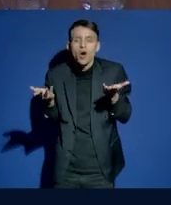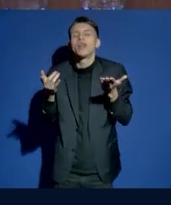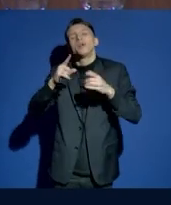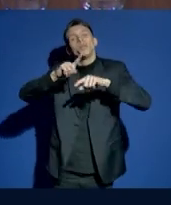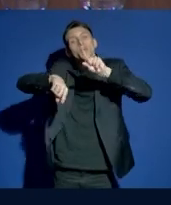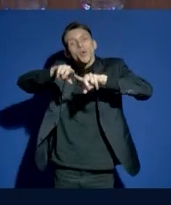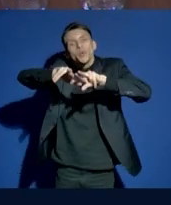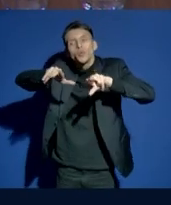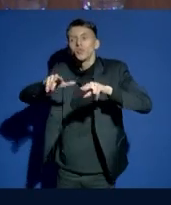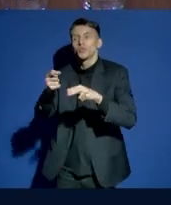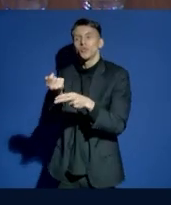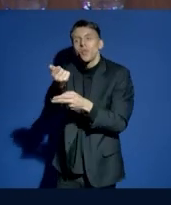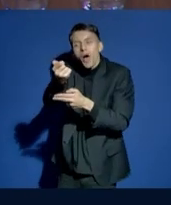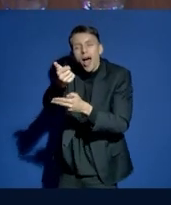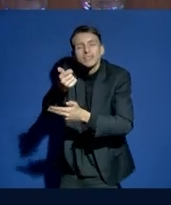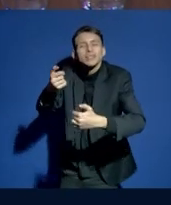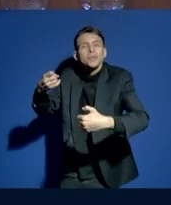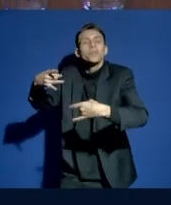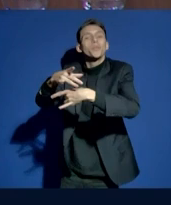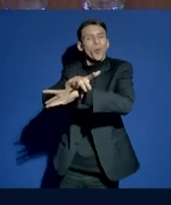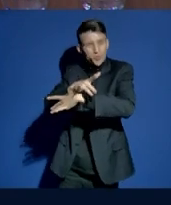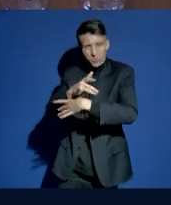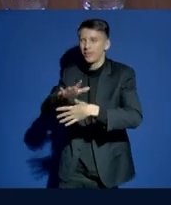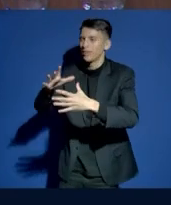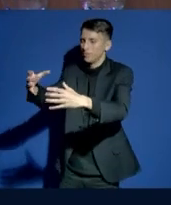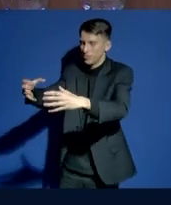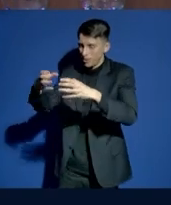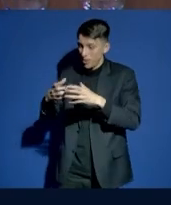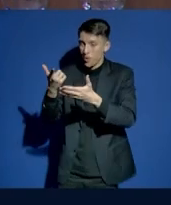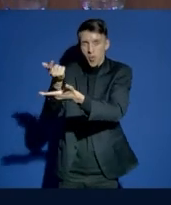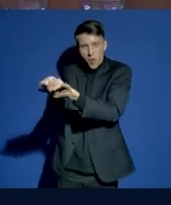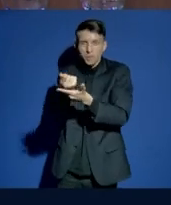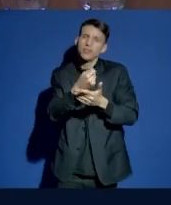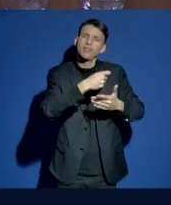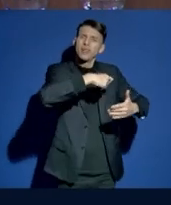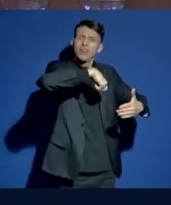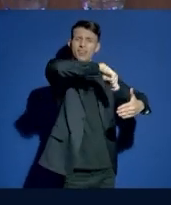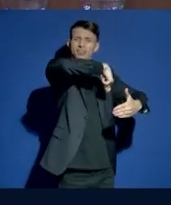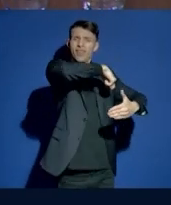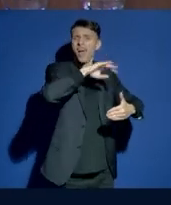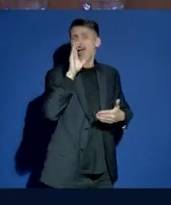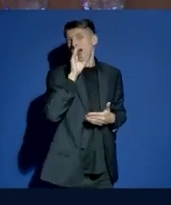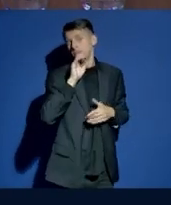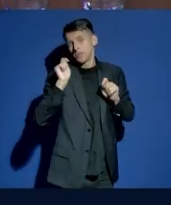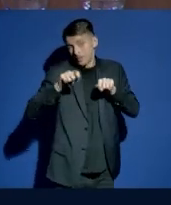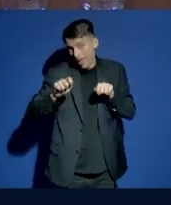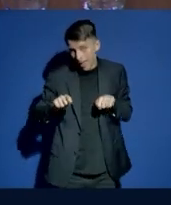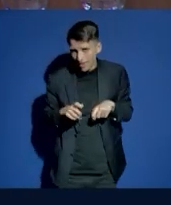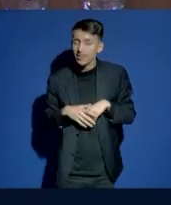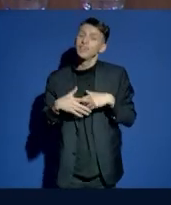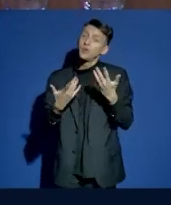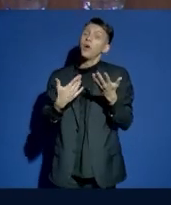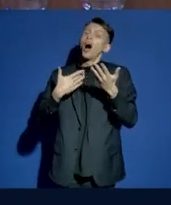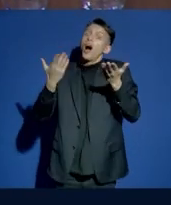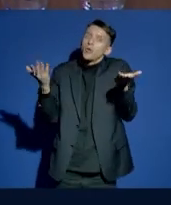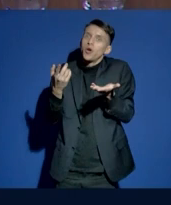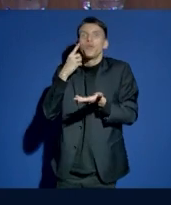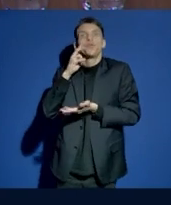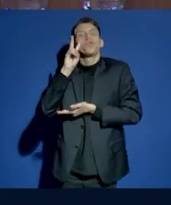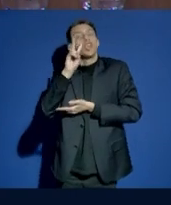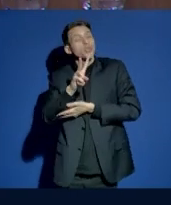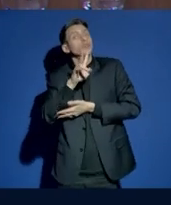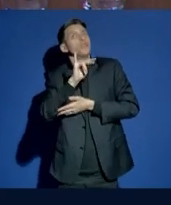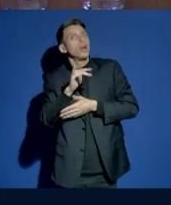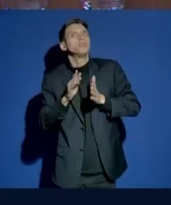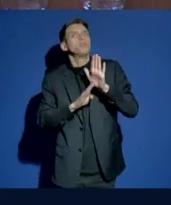meio preparados e que facilita a vida de quem está ali na cozinha poder fazer. Então, essa é uma tendência que a gente vê crescente. Tem